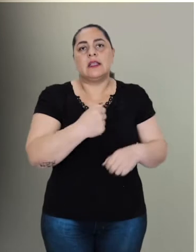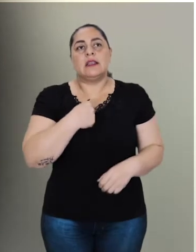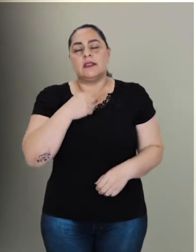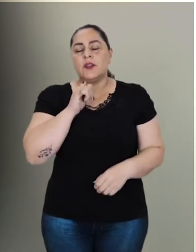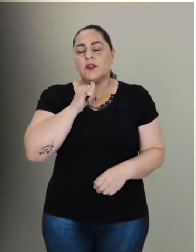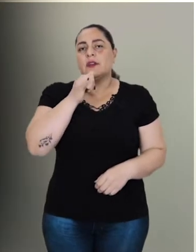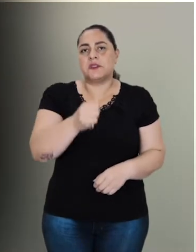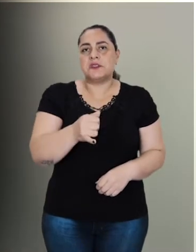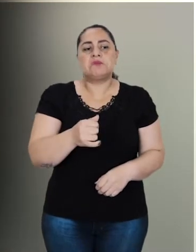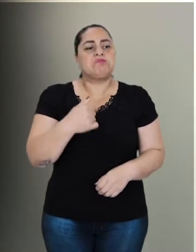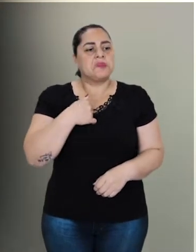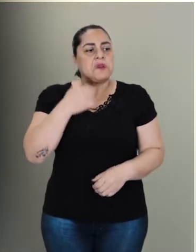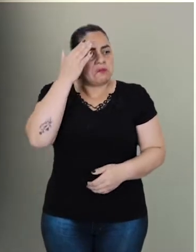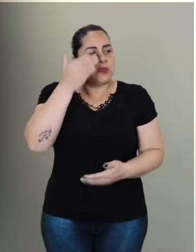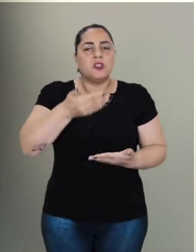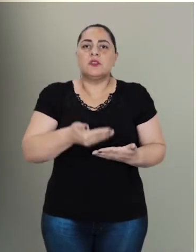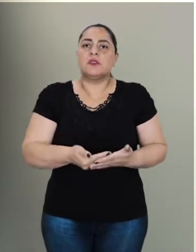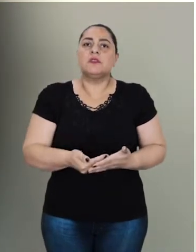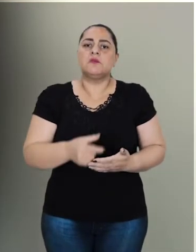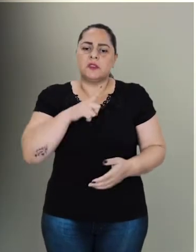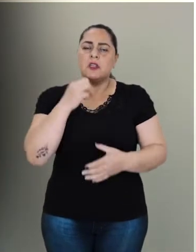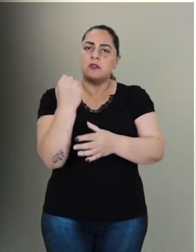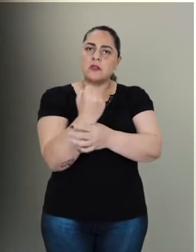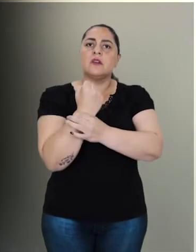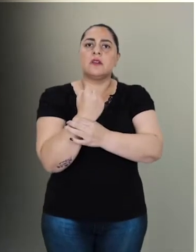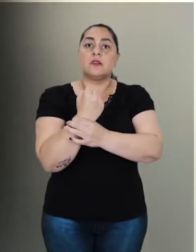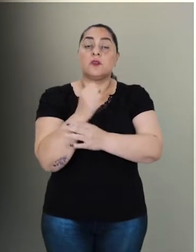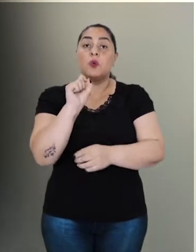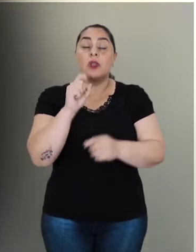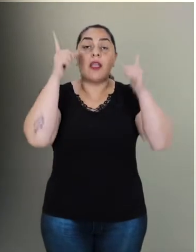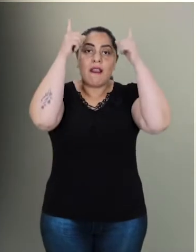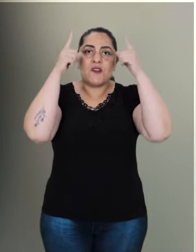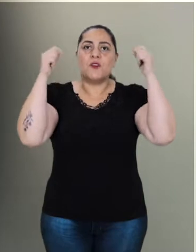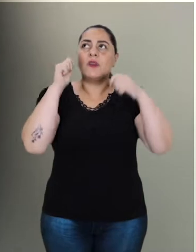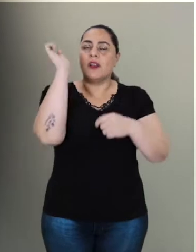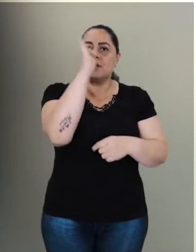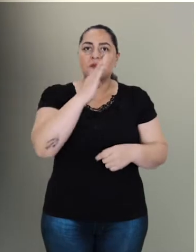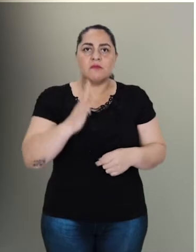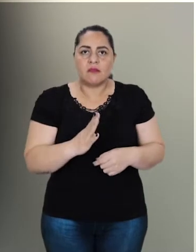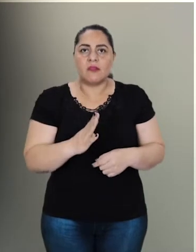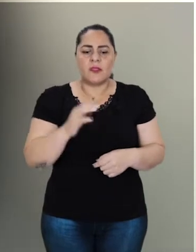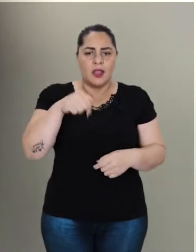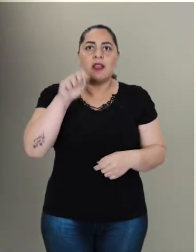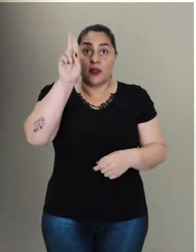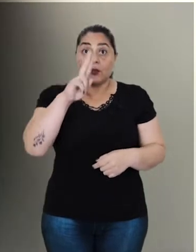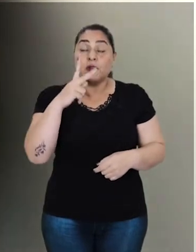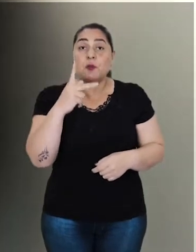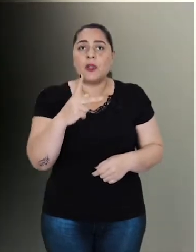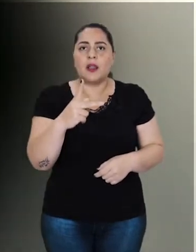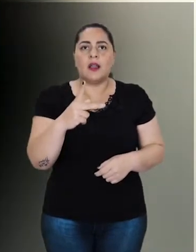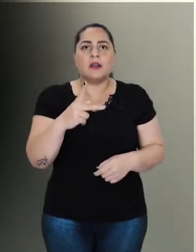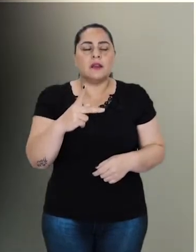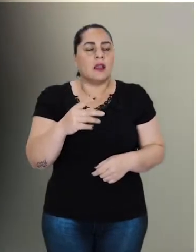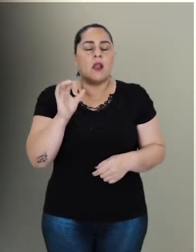E eu posso dizer com muita segurança que a enfermagem do Brasil e principalmente a da UNIPLAC não deixa nada a desejar